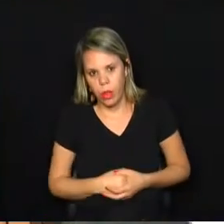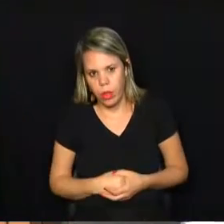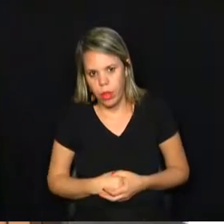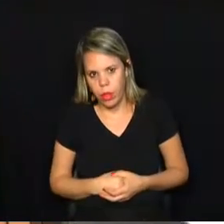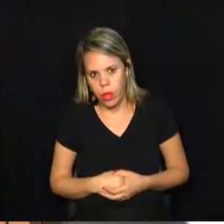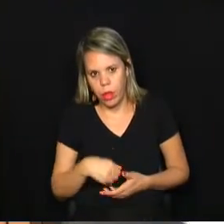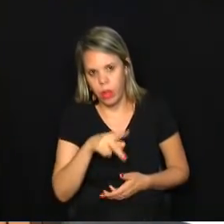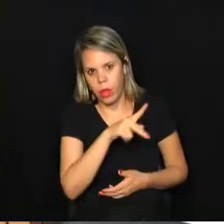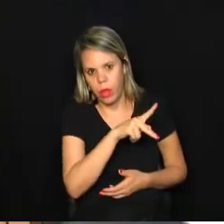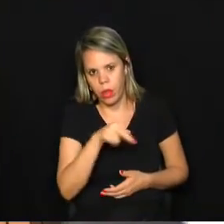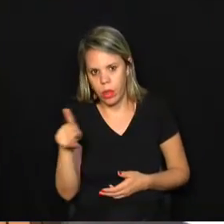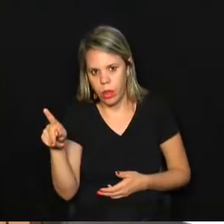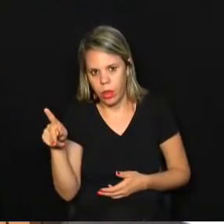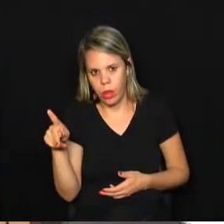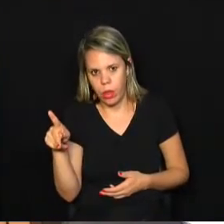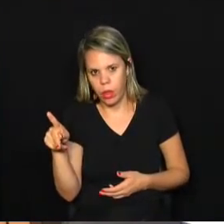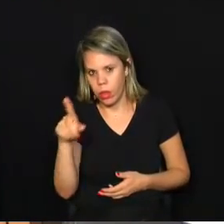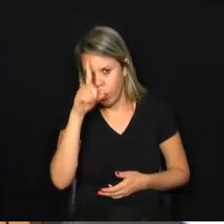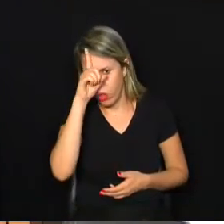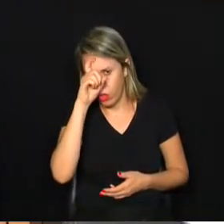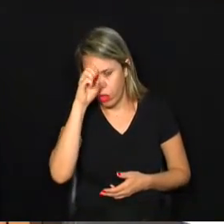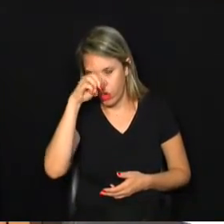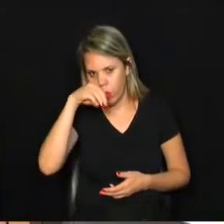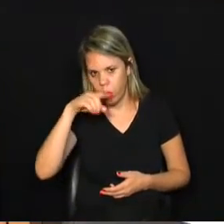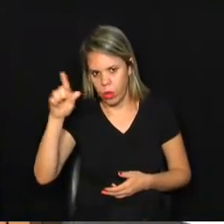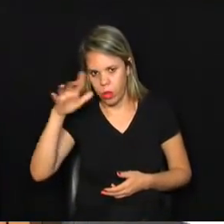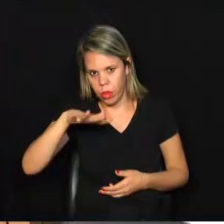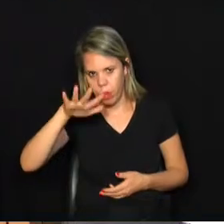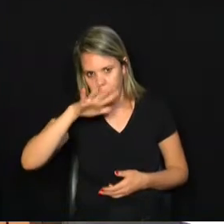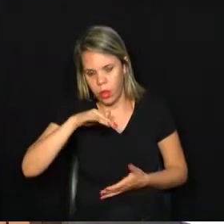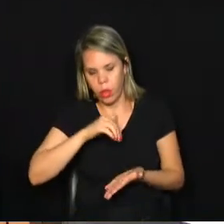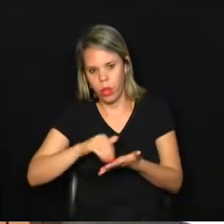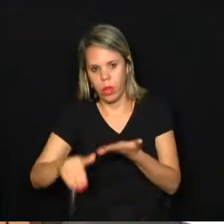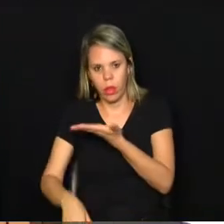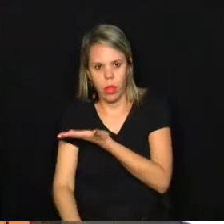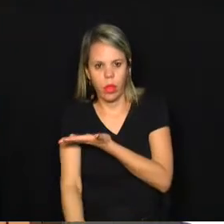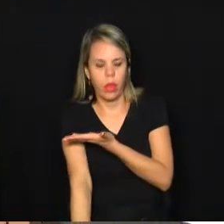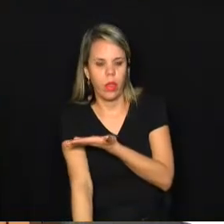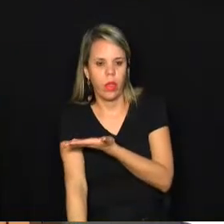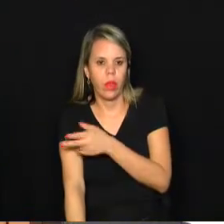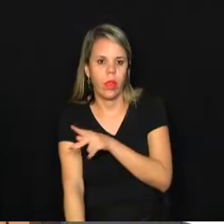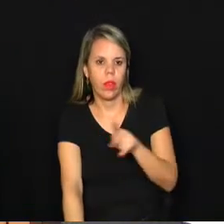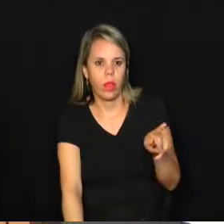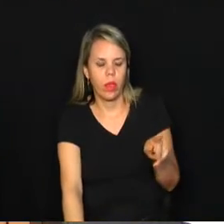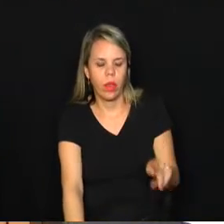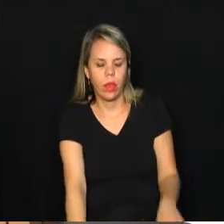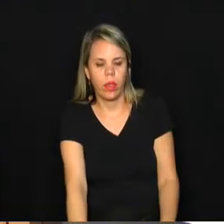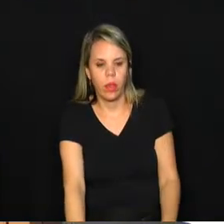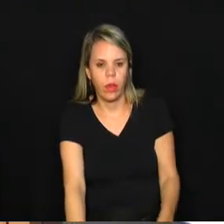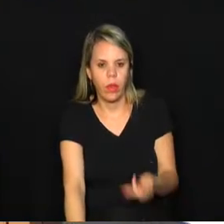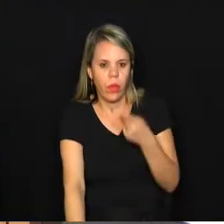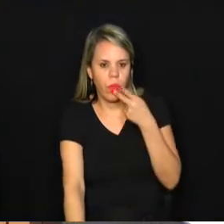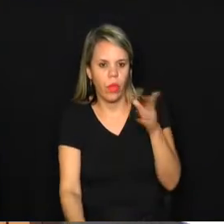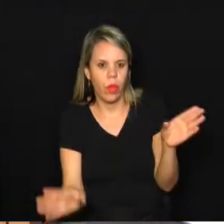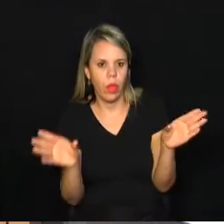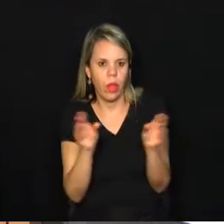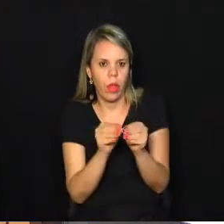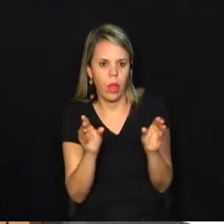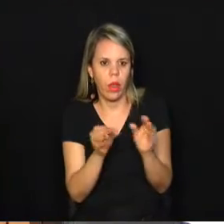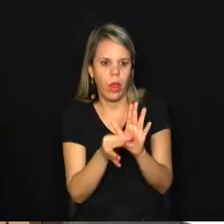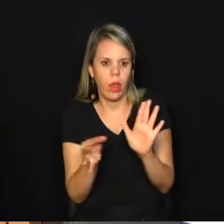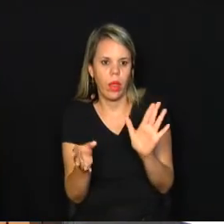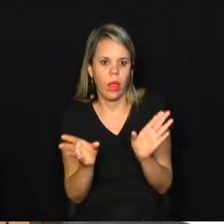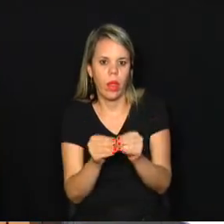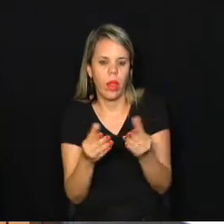ao presidente, aos secretários, presidente e secretários, para que deem o seu parecer